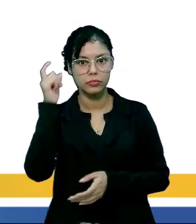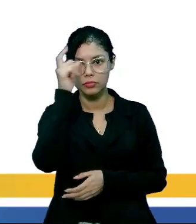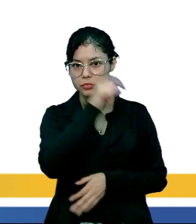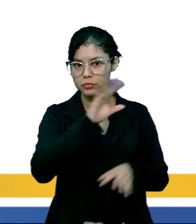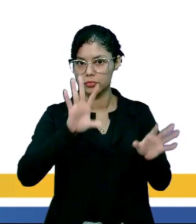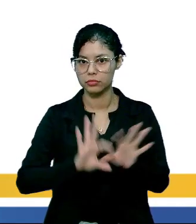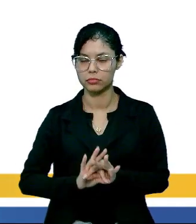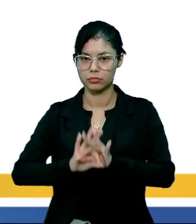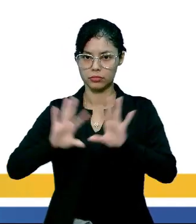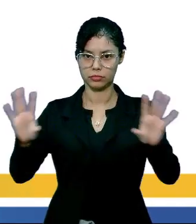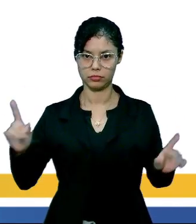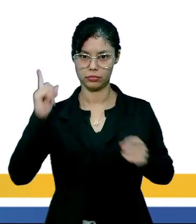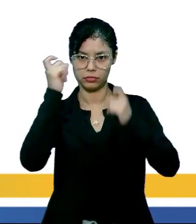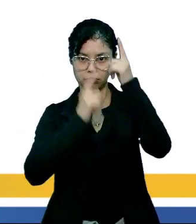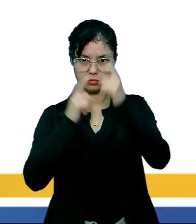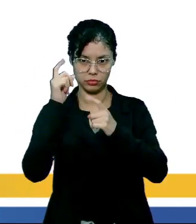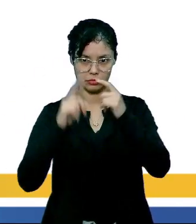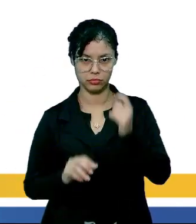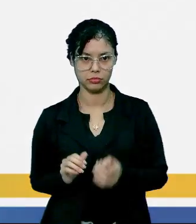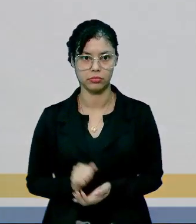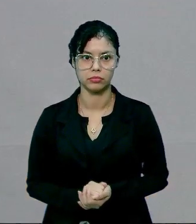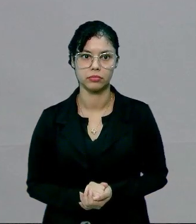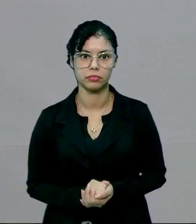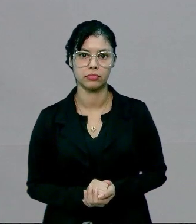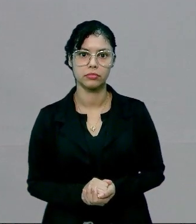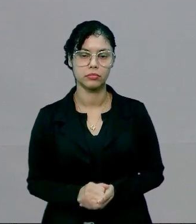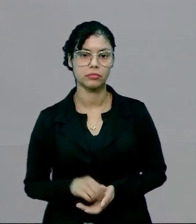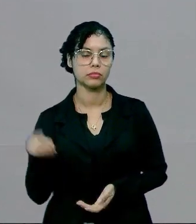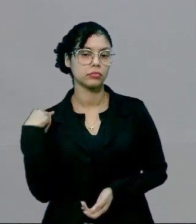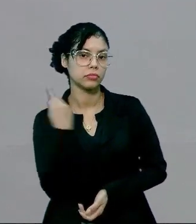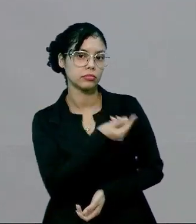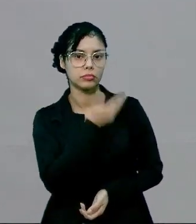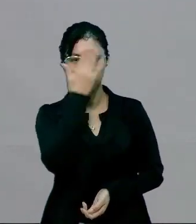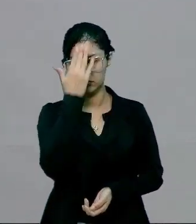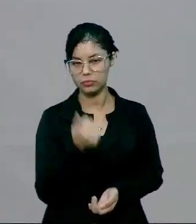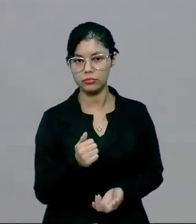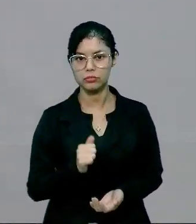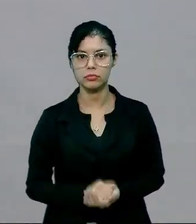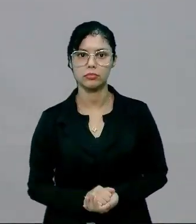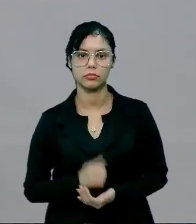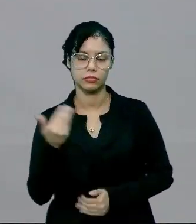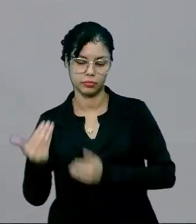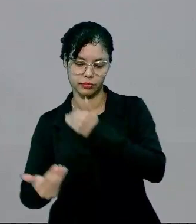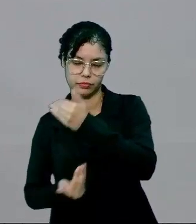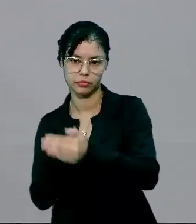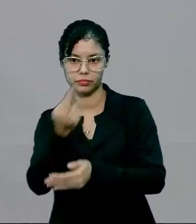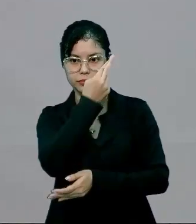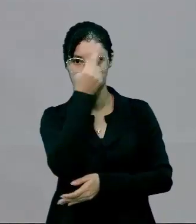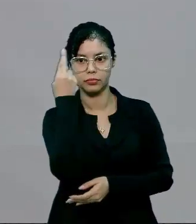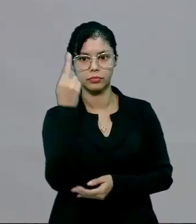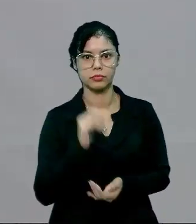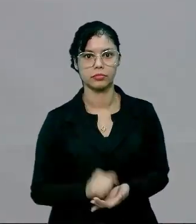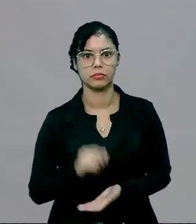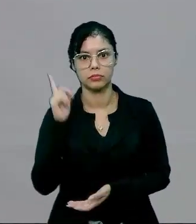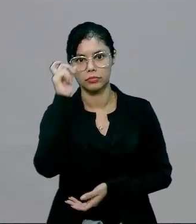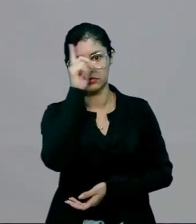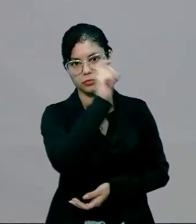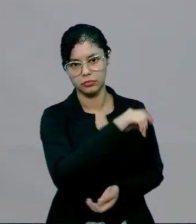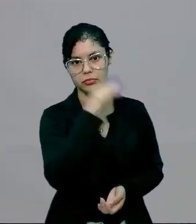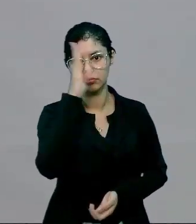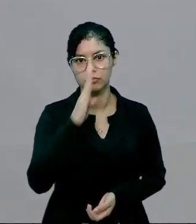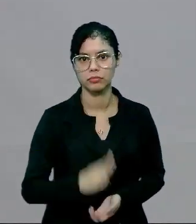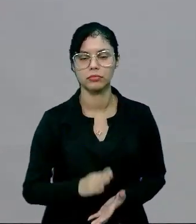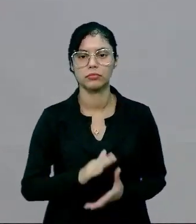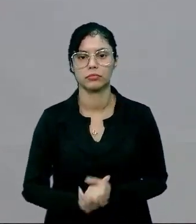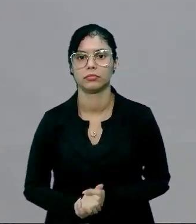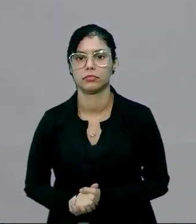Conquistamos com dificuldade a liberdade de expressão. Nós sabemos que, ao longo da nossa história, é uma história muito difícil, a história do